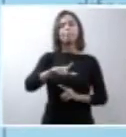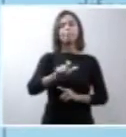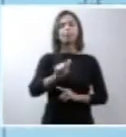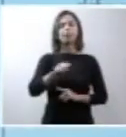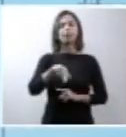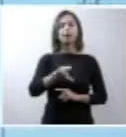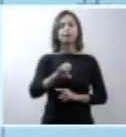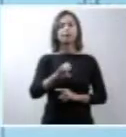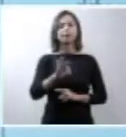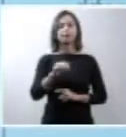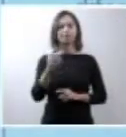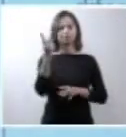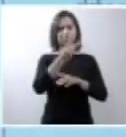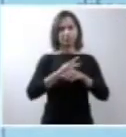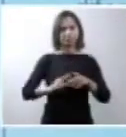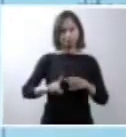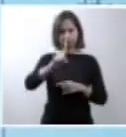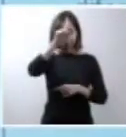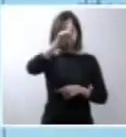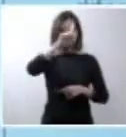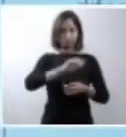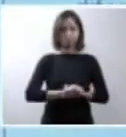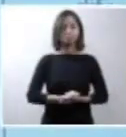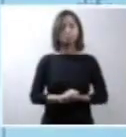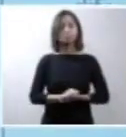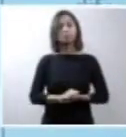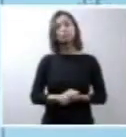representada esquematicamente.